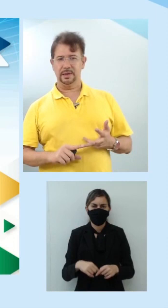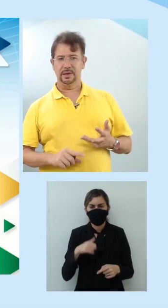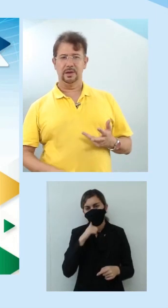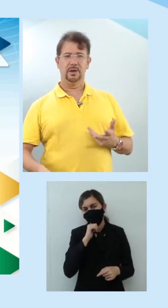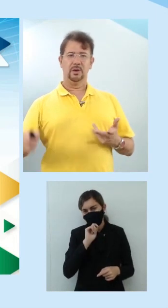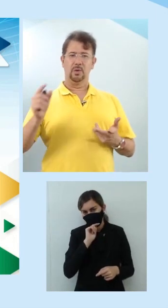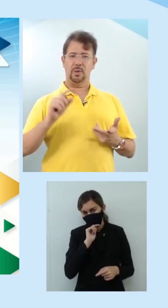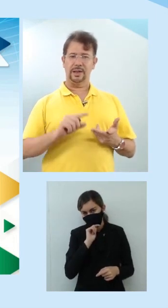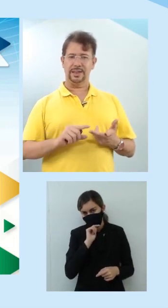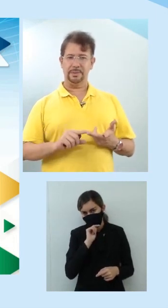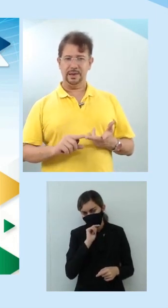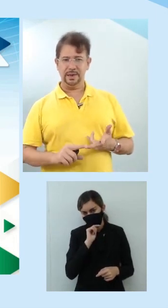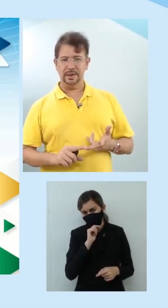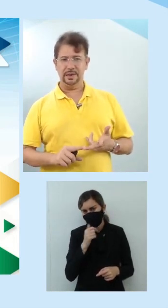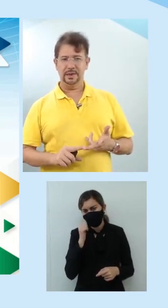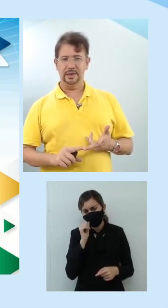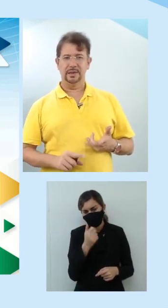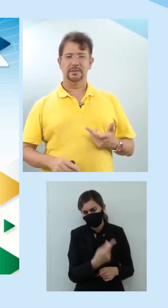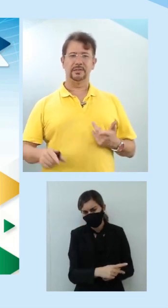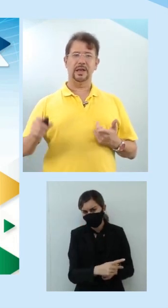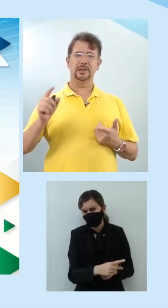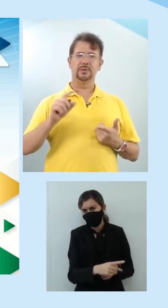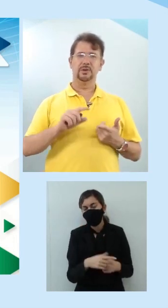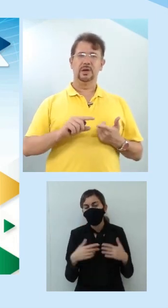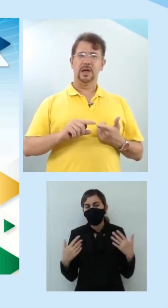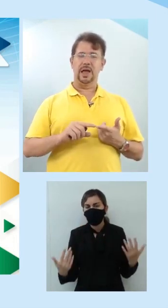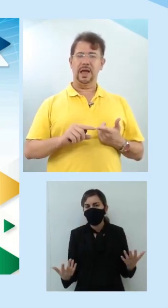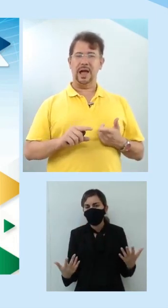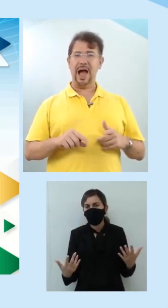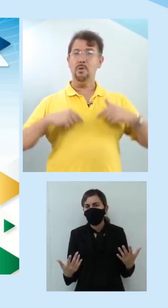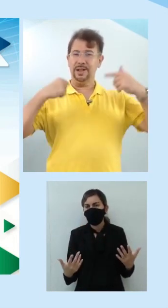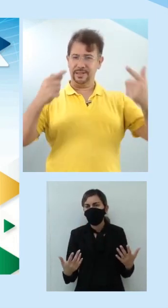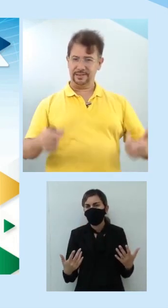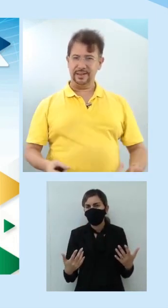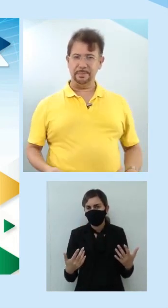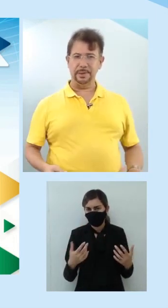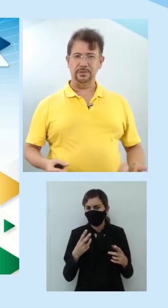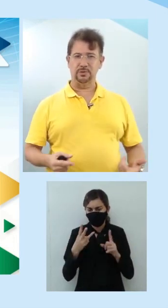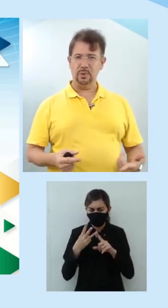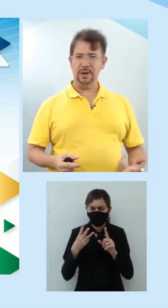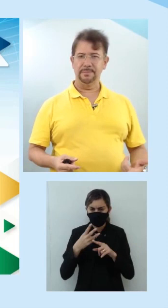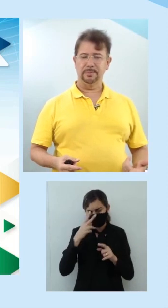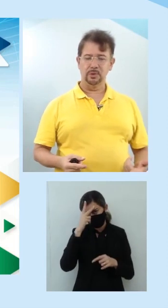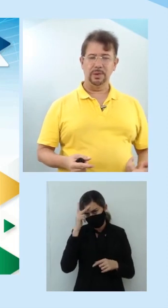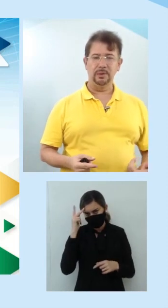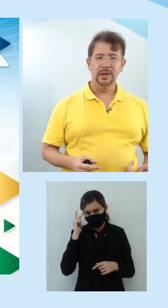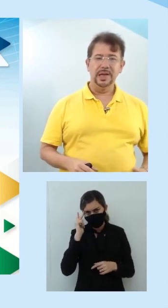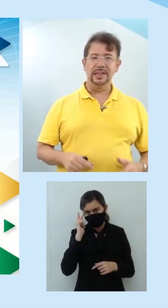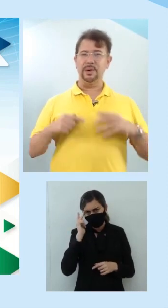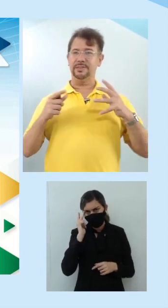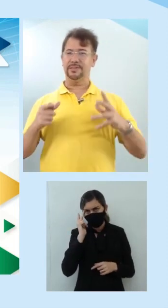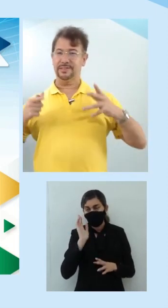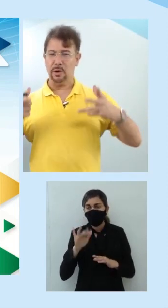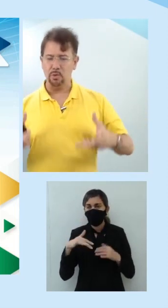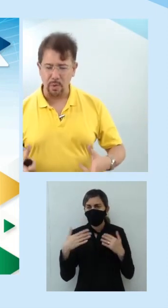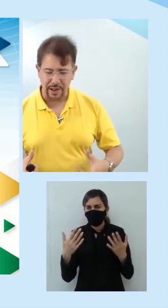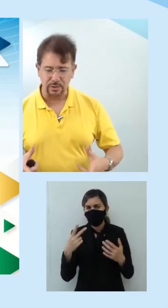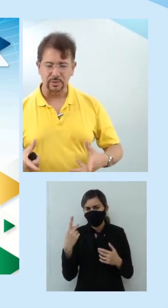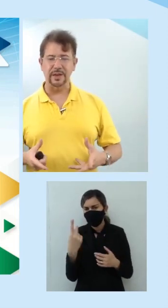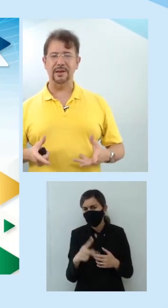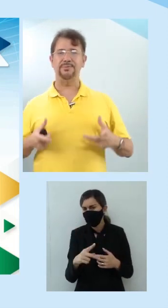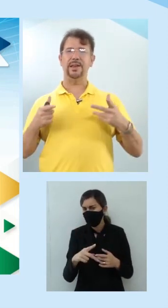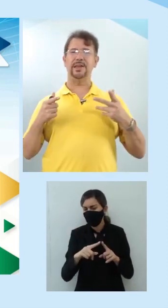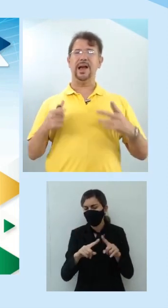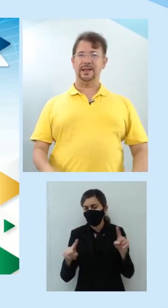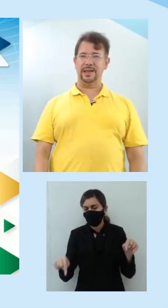mãe? O quarto é da menina? Certo? Há uma terceira pessoa no meio. Então, esse seu quarto